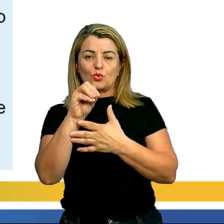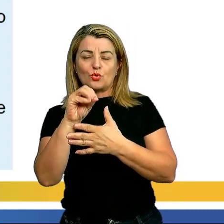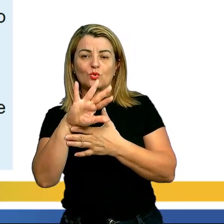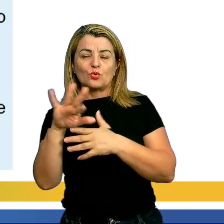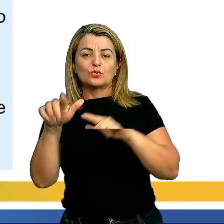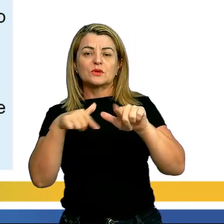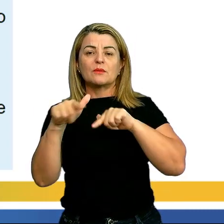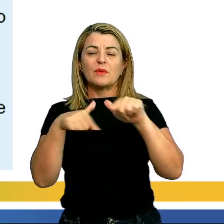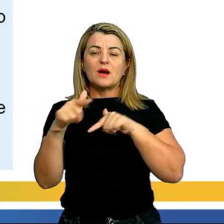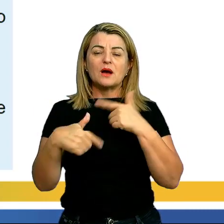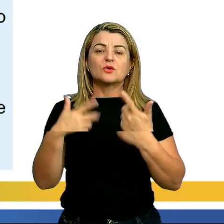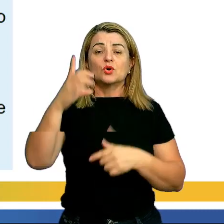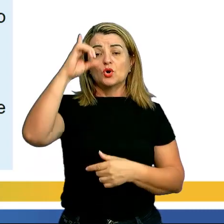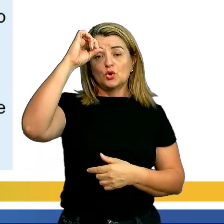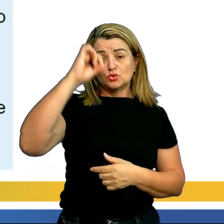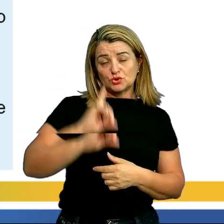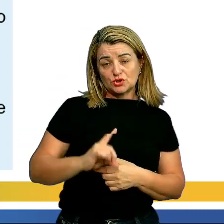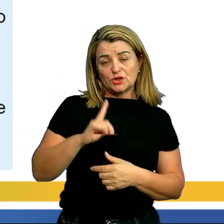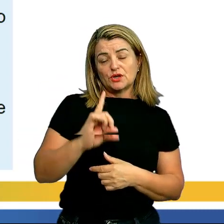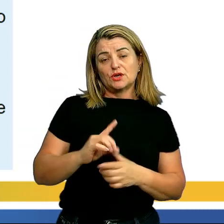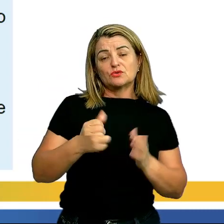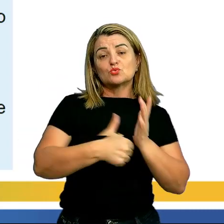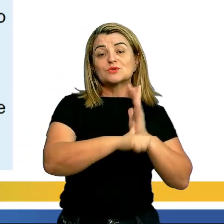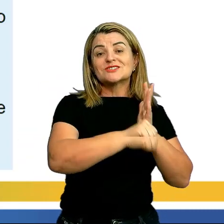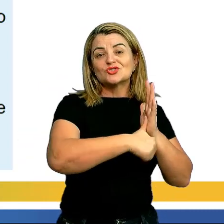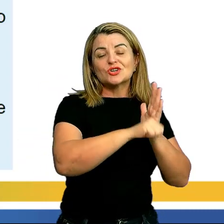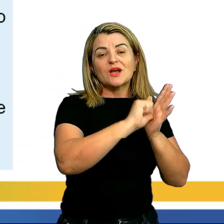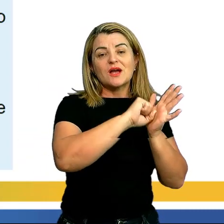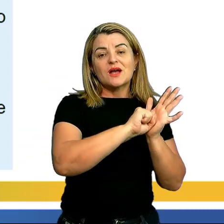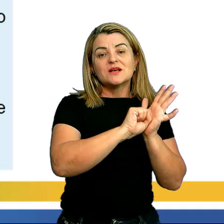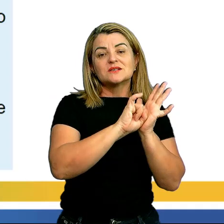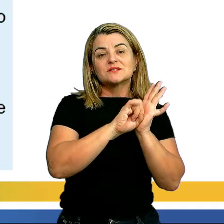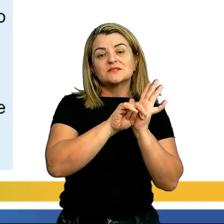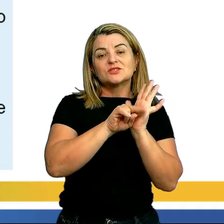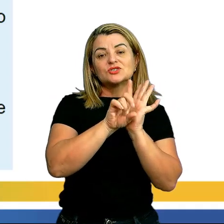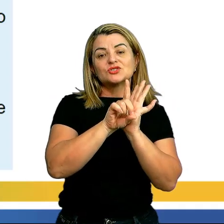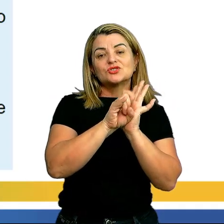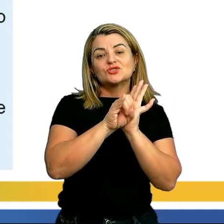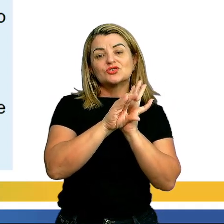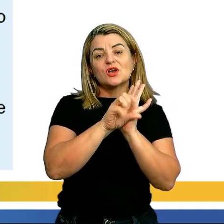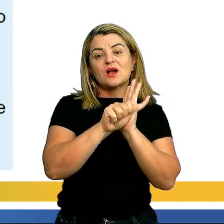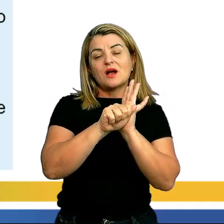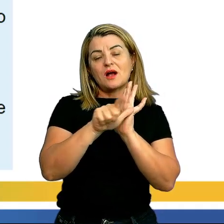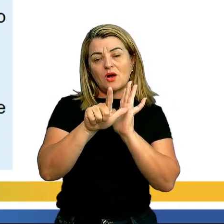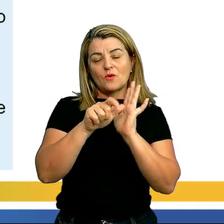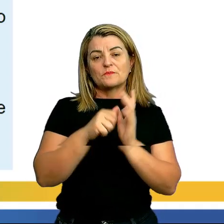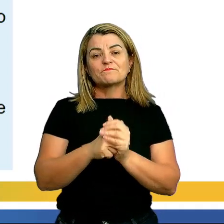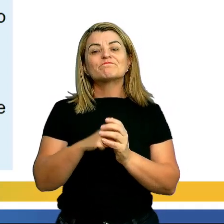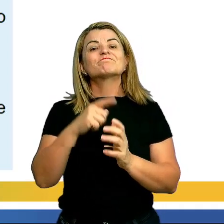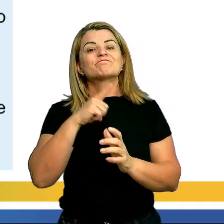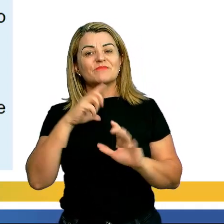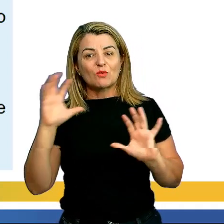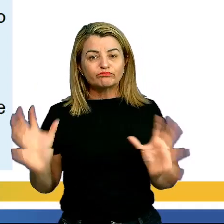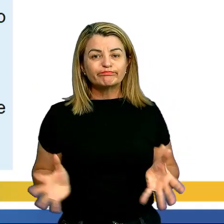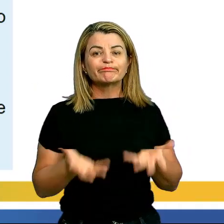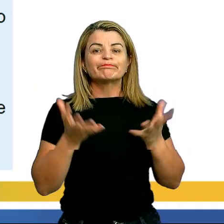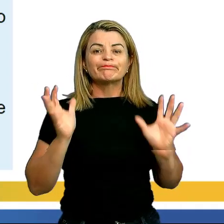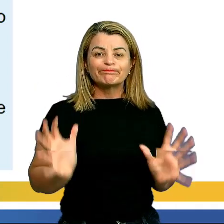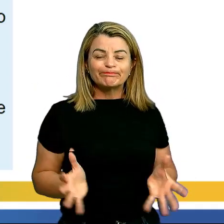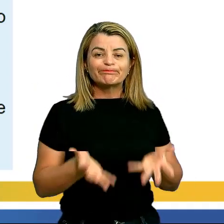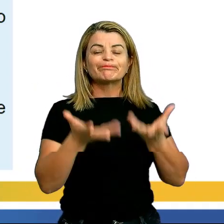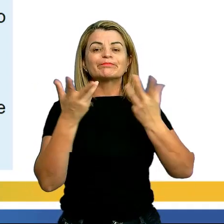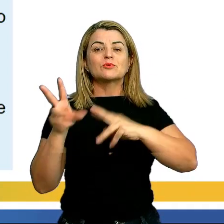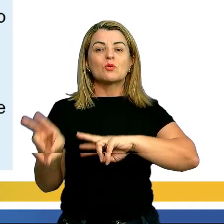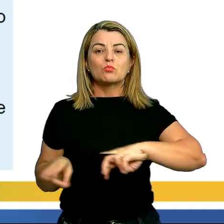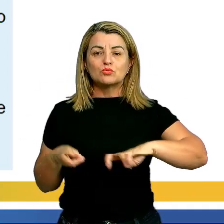direito de organização sindical aos trabalhadores, que também não era possível naquela época. Houve um grande estímulo à produção agrícola,